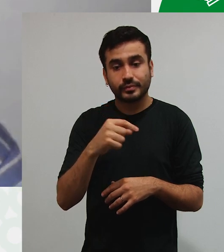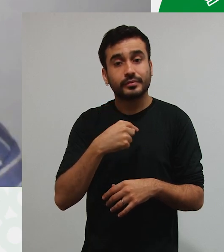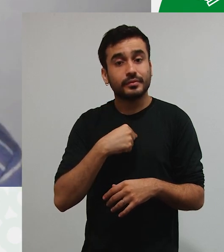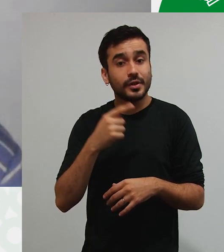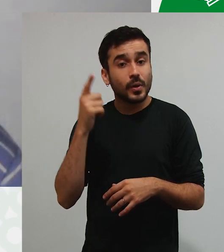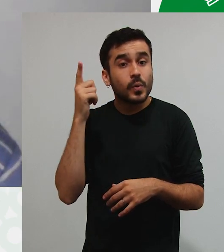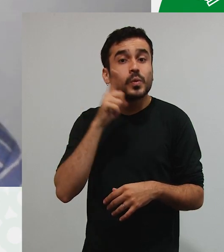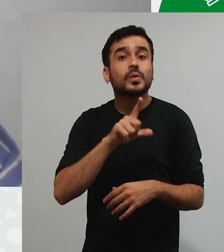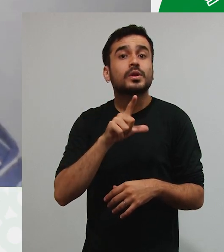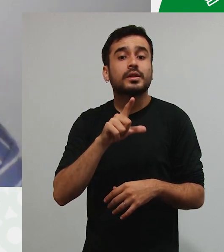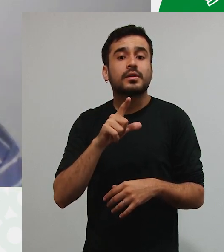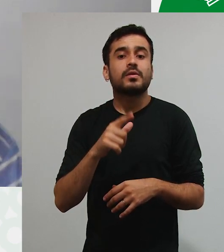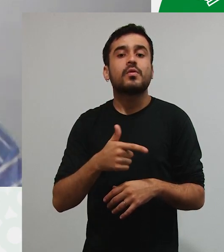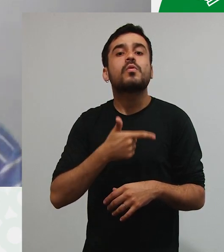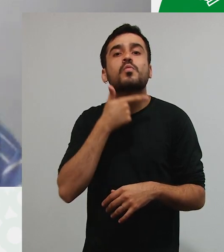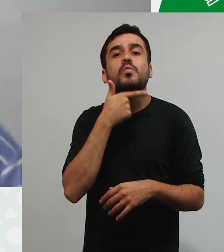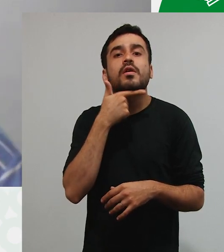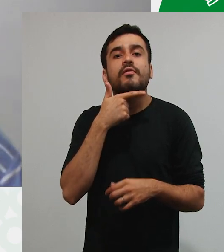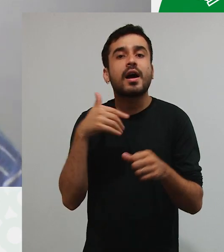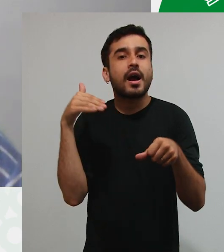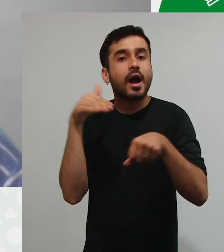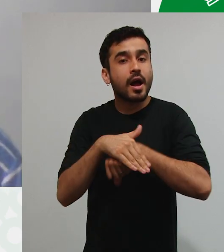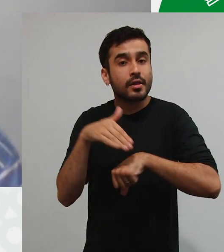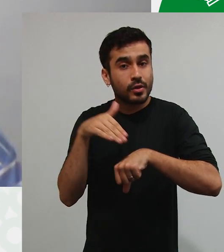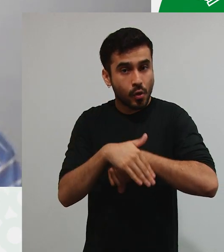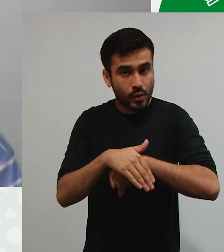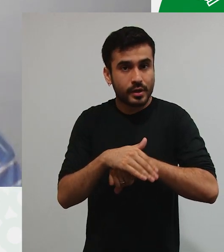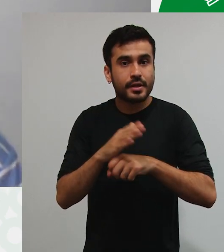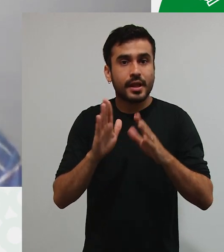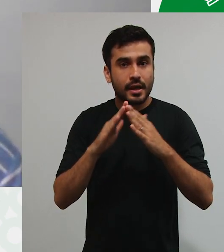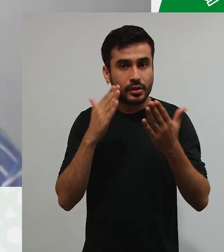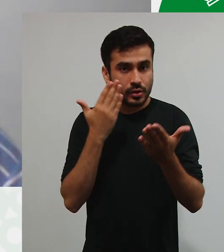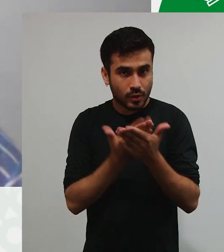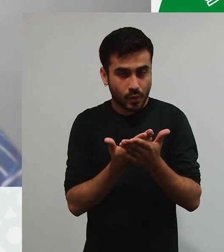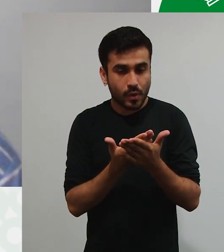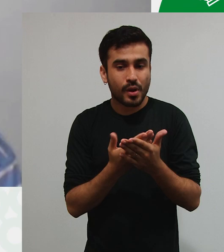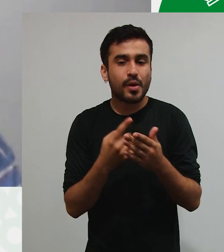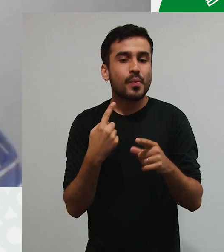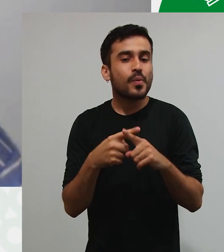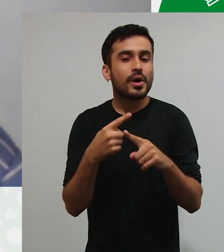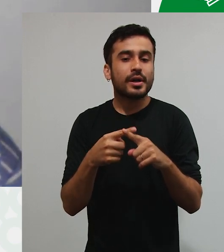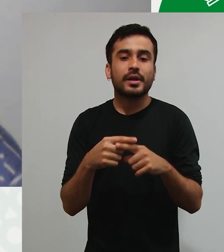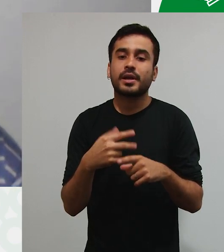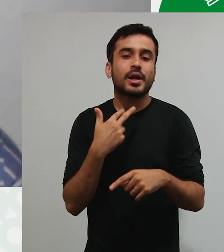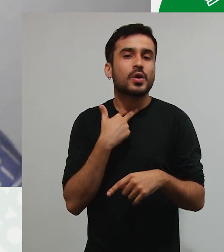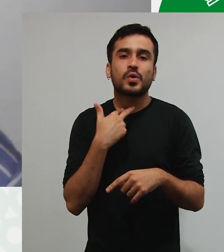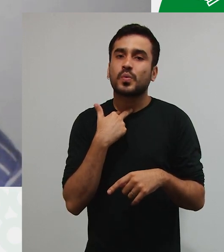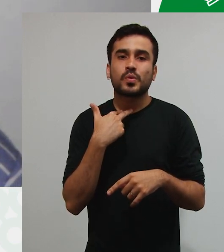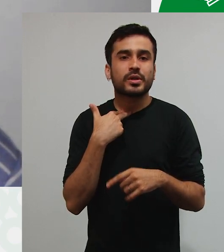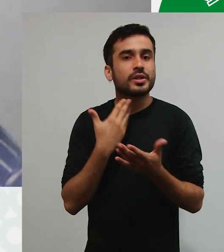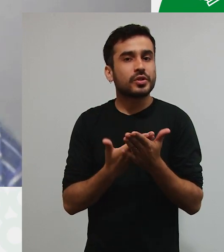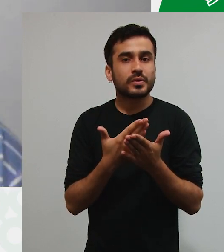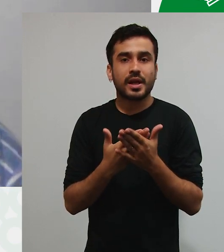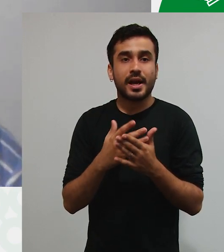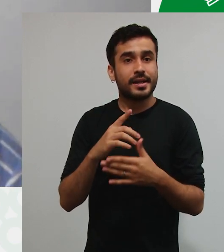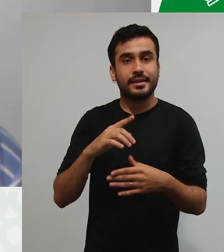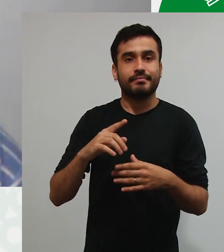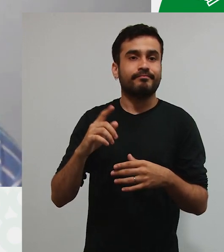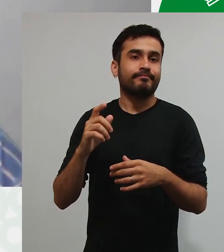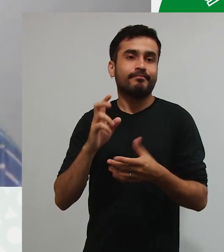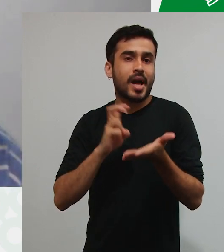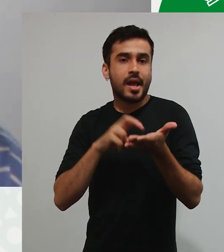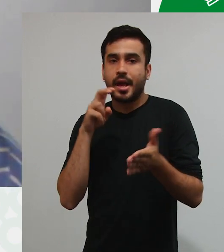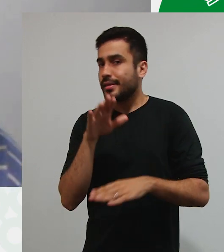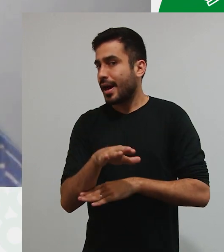foi utilizada justamente para que eu conseguisse uma vaga à noite na escola, porque eu não poderia